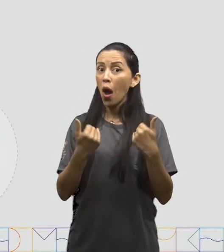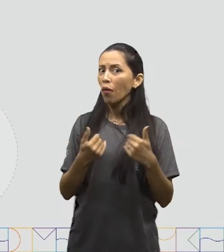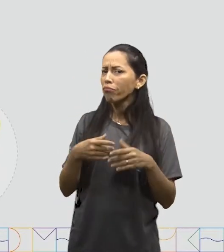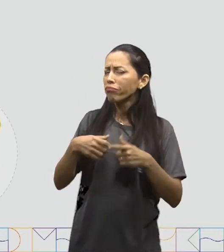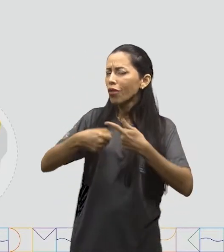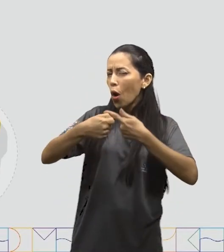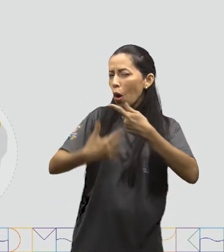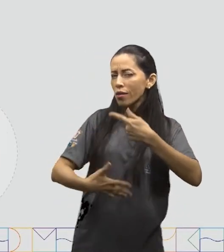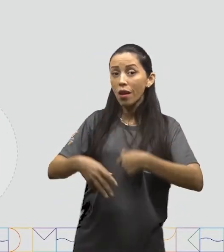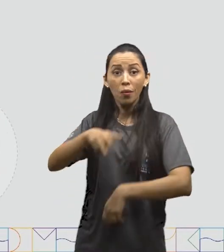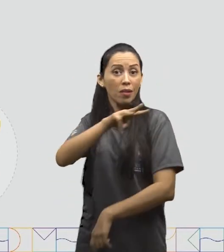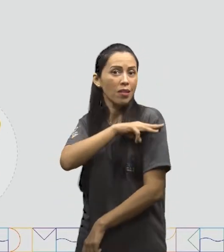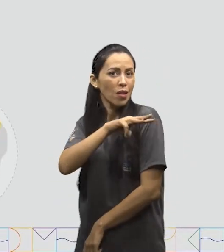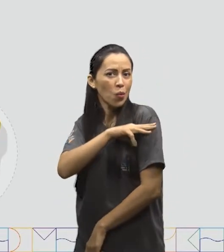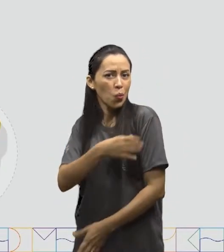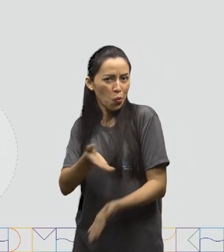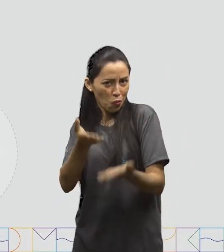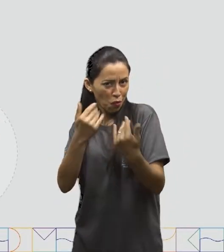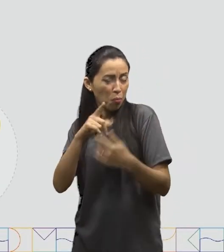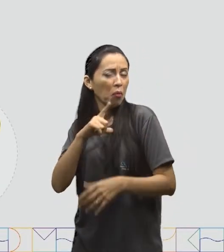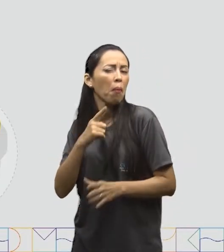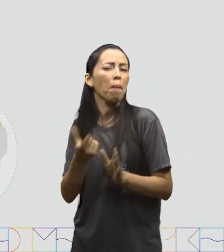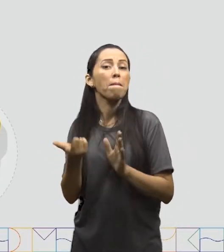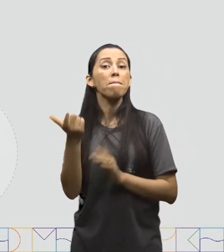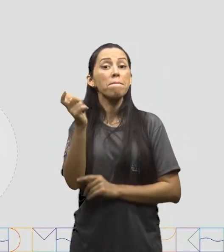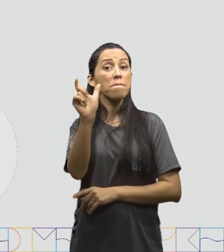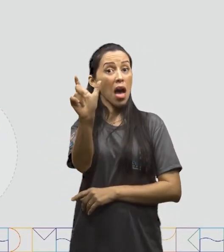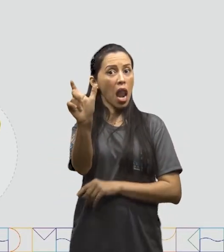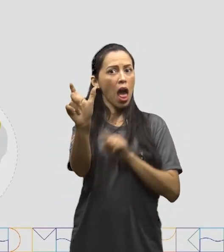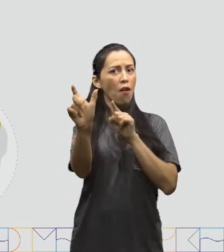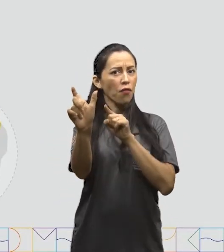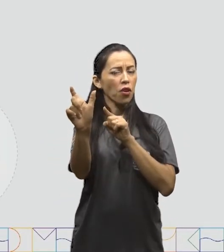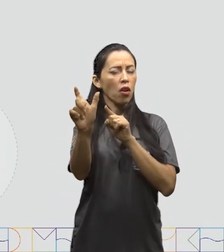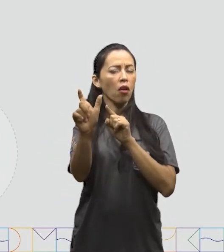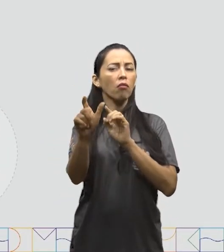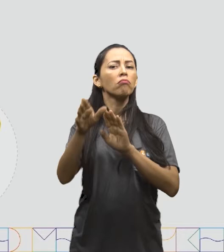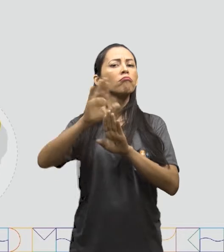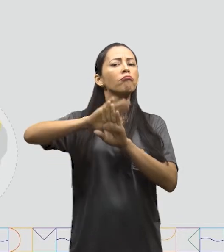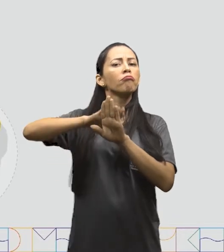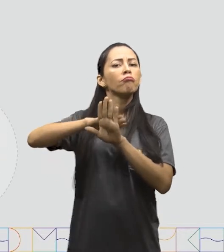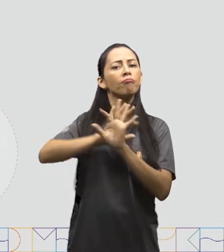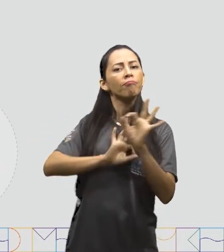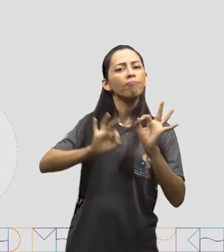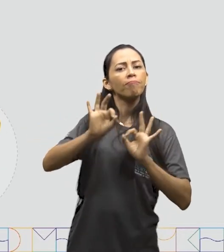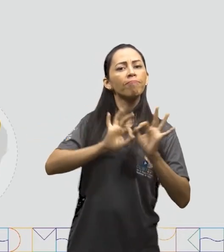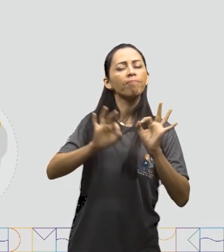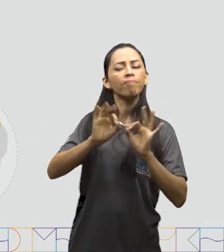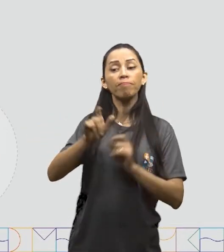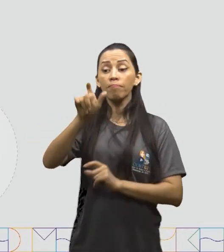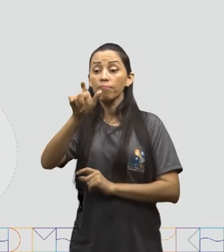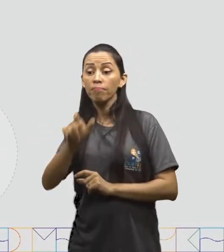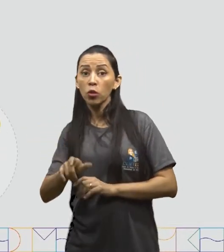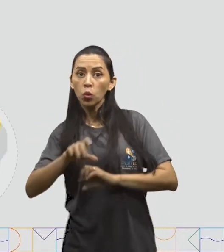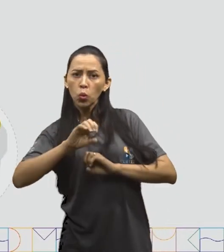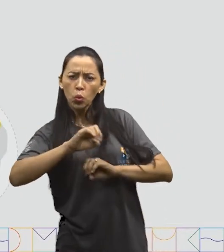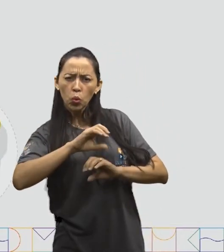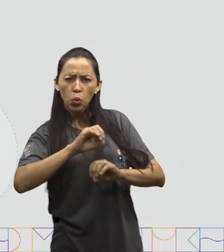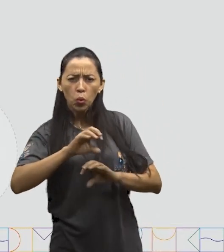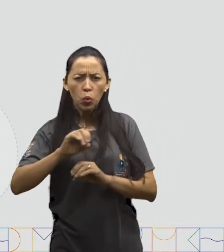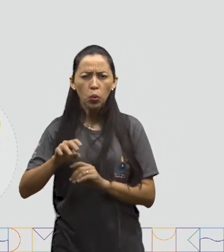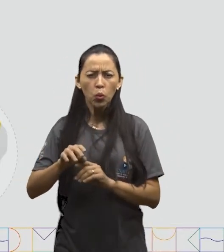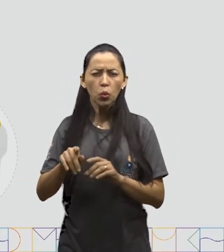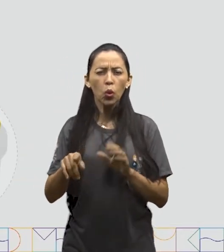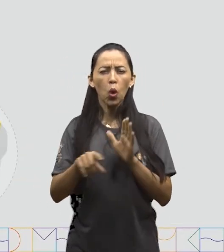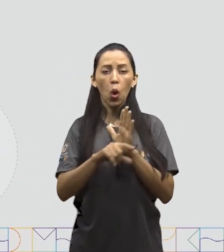do 3º ano. Ele possui as palavras bastidores, domadores, original